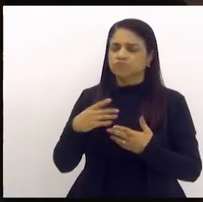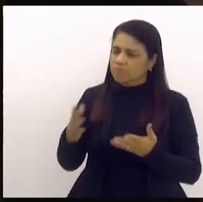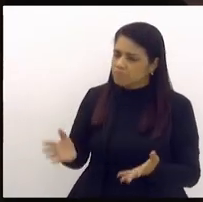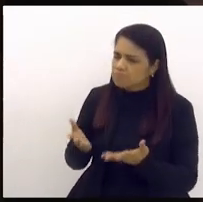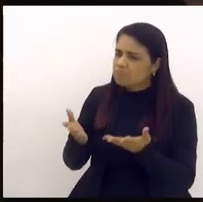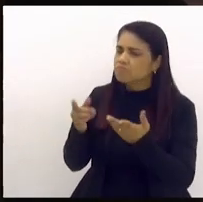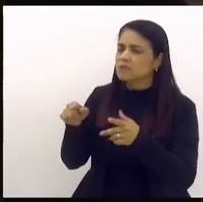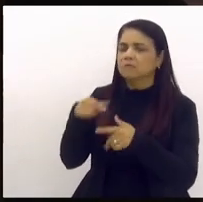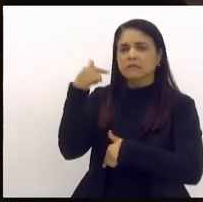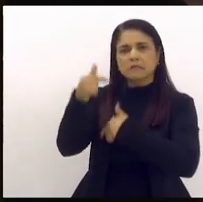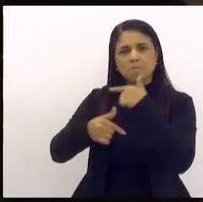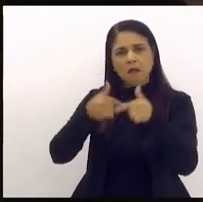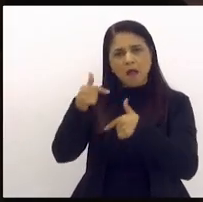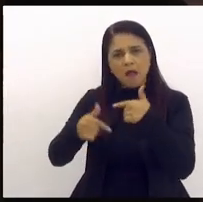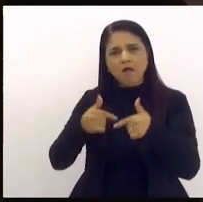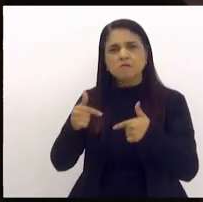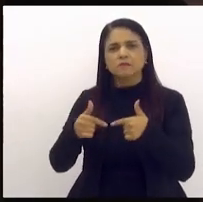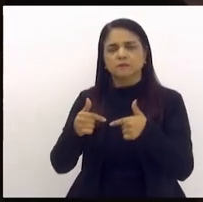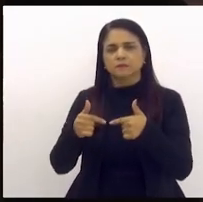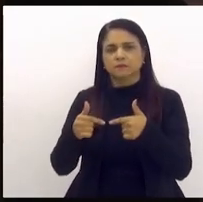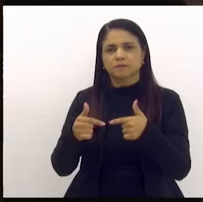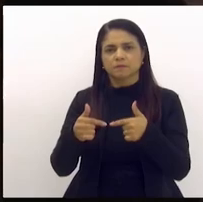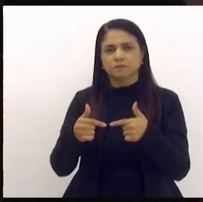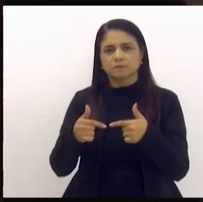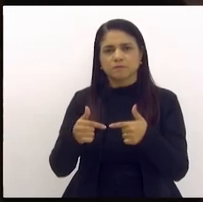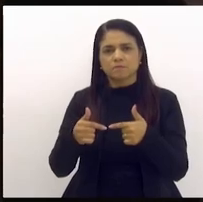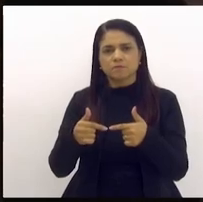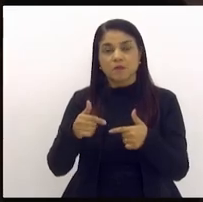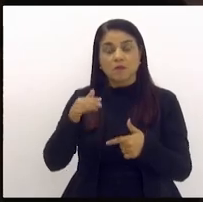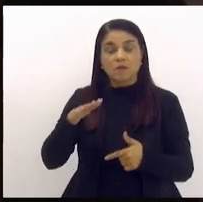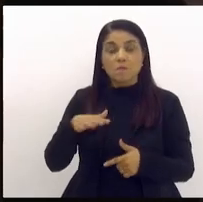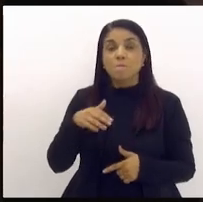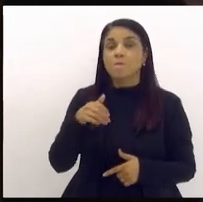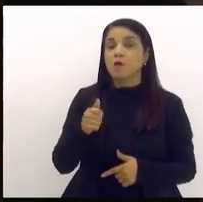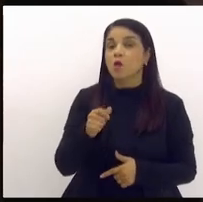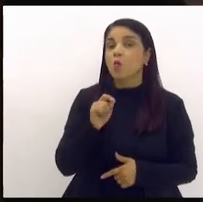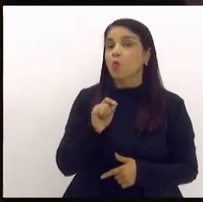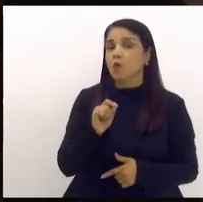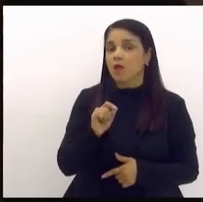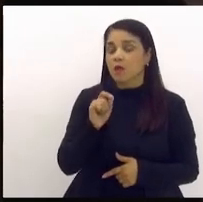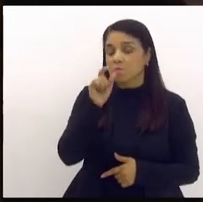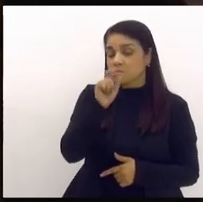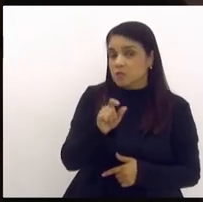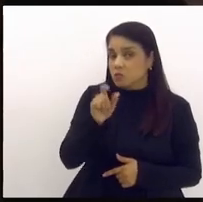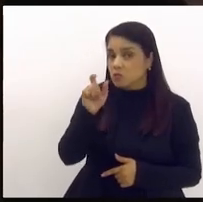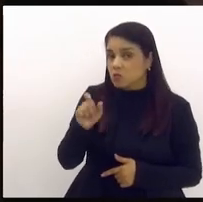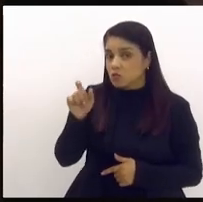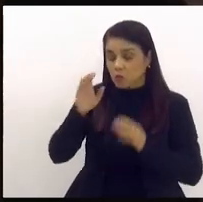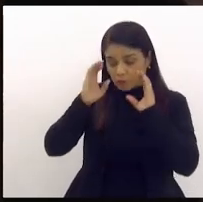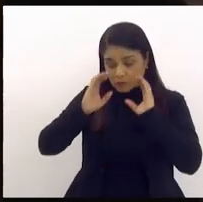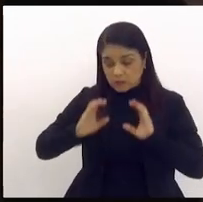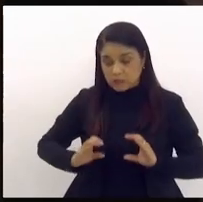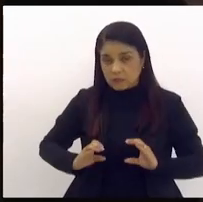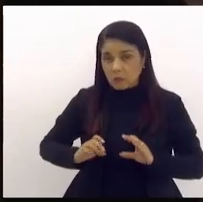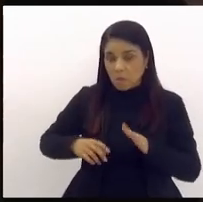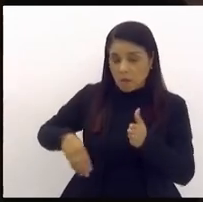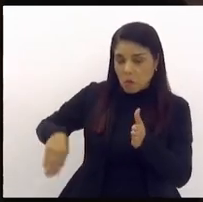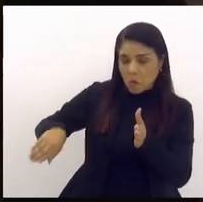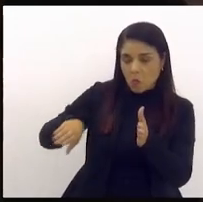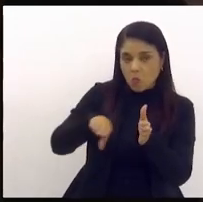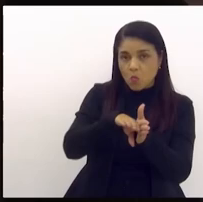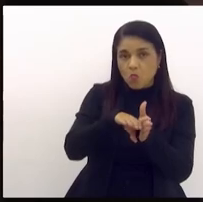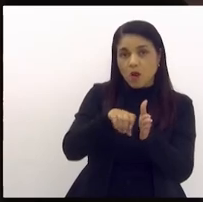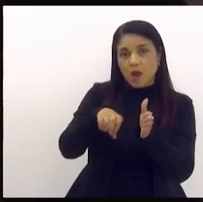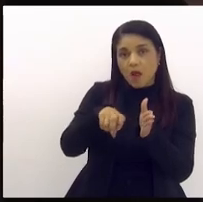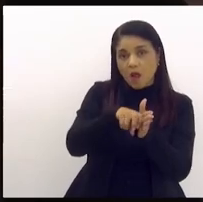trabalho e, o melhor de tudo, pessoas que param, como um cidadão que parou o seu carro na Avenida Brasil, do